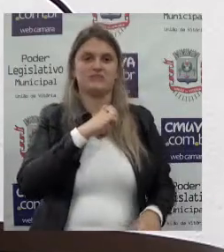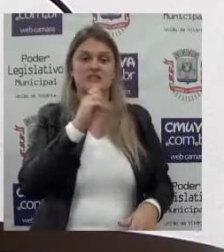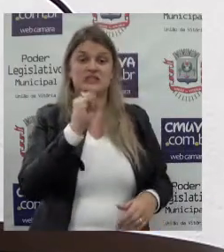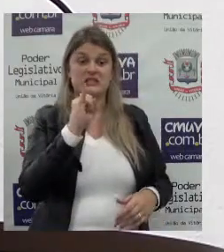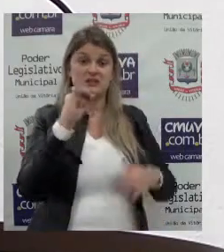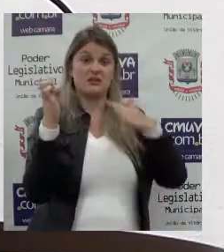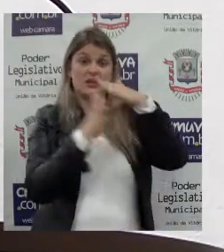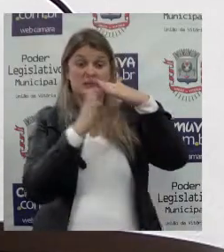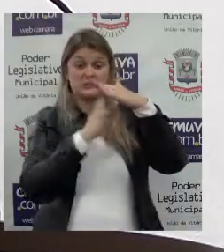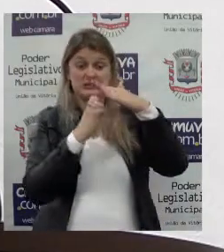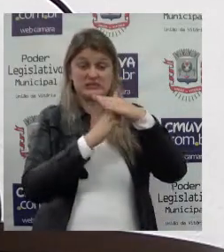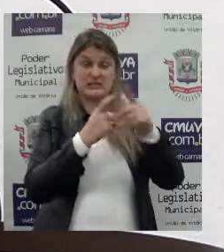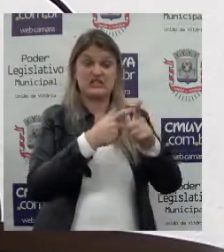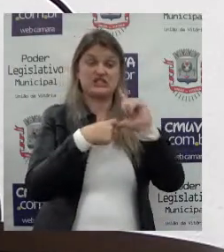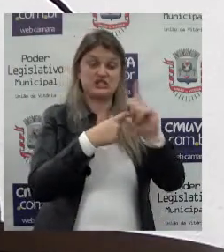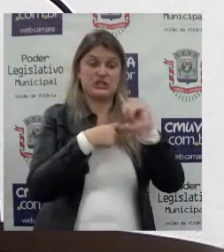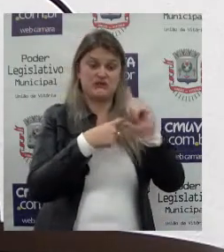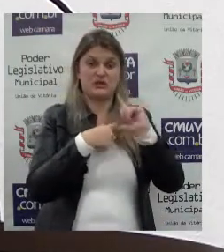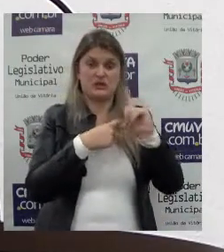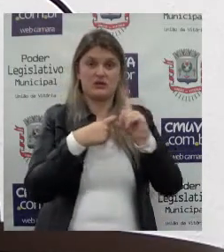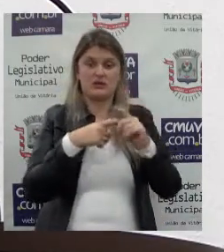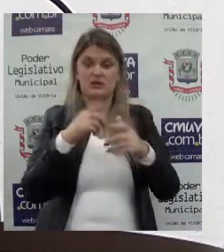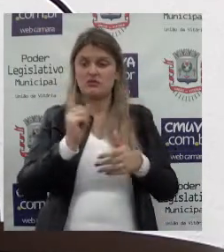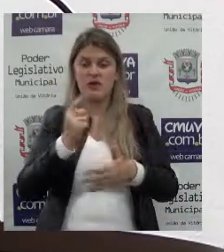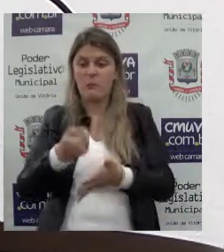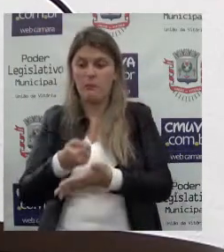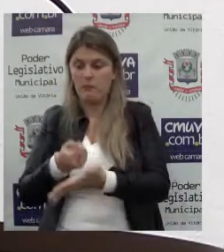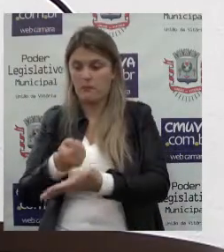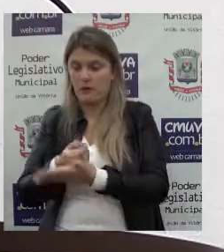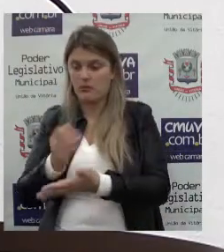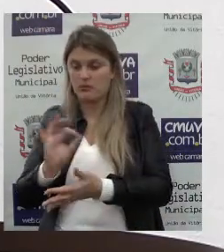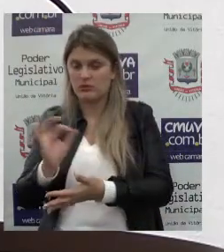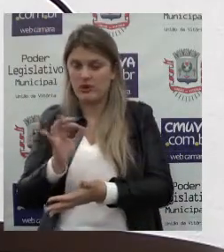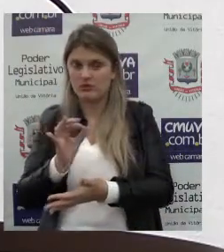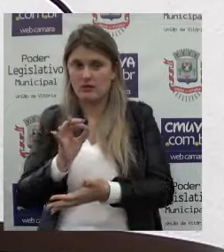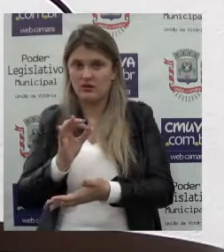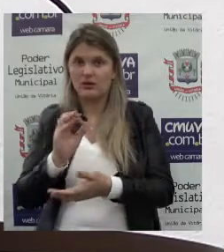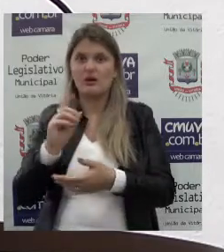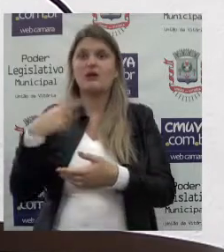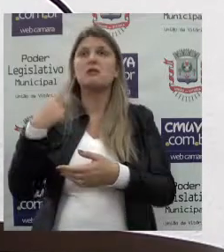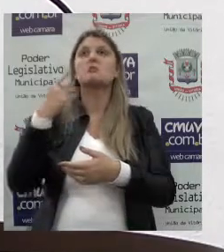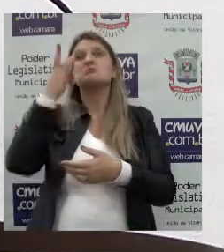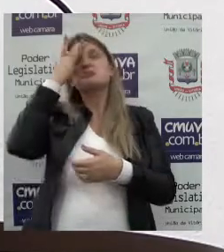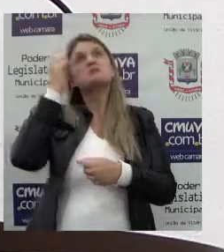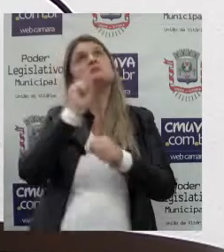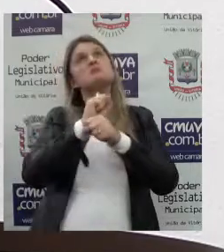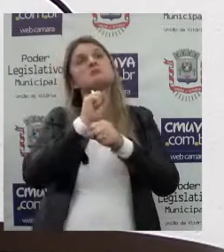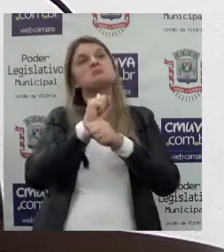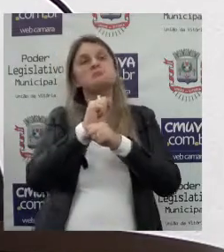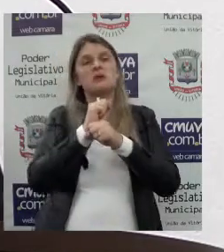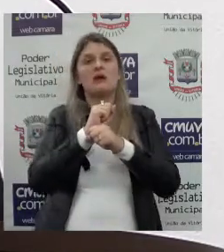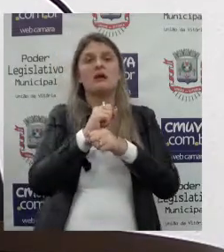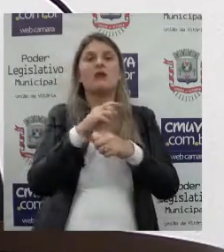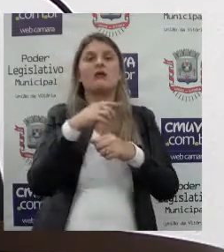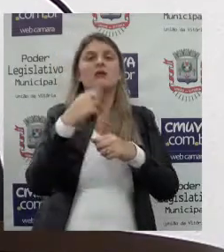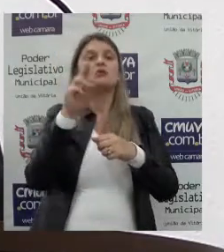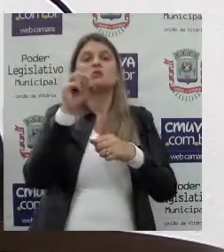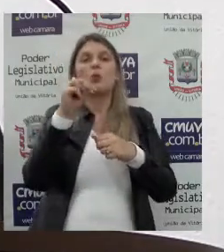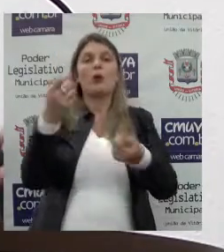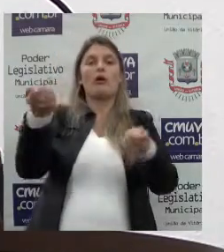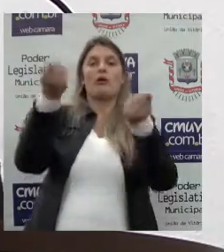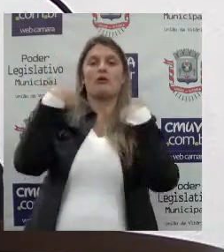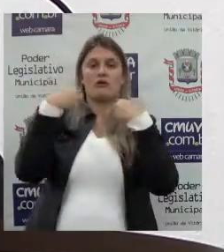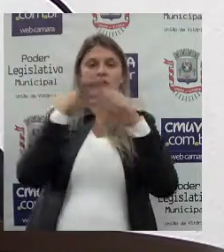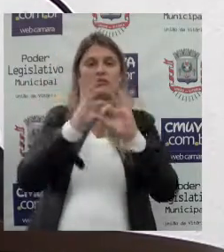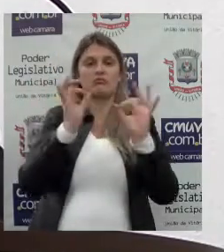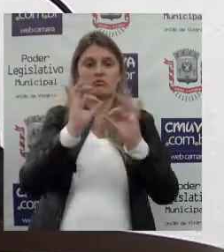dano moral de um empresário, do empregado, e vai recorrendo por 20 anos, e o cara morre e não recebe nunca a indenização dele por perder um